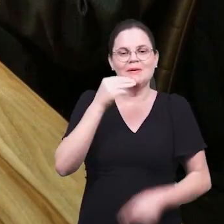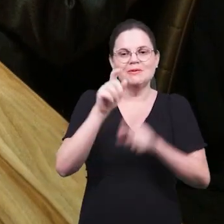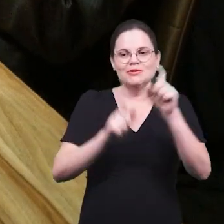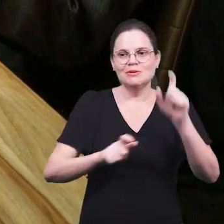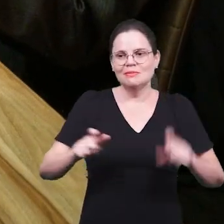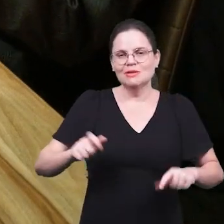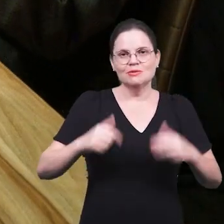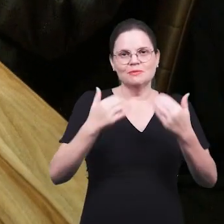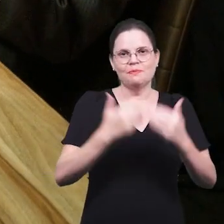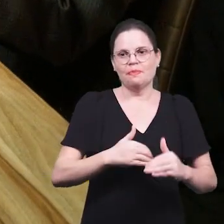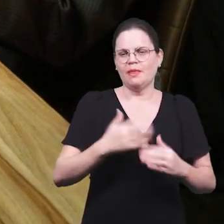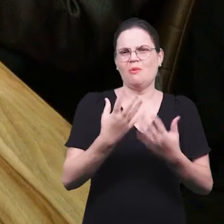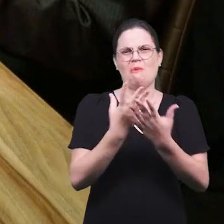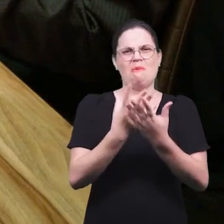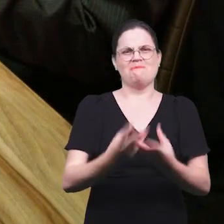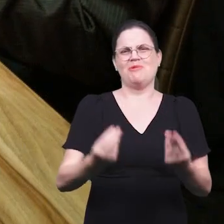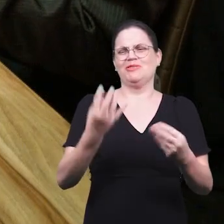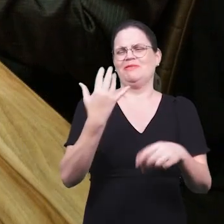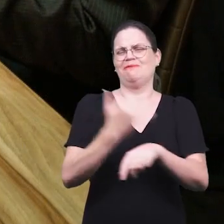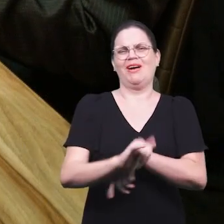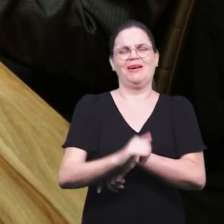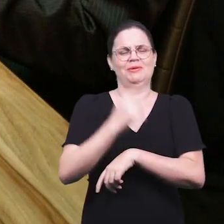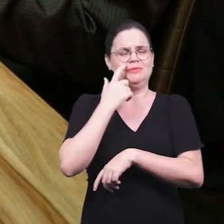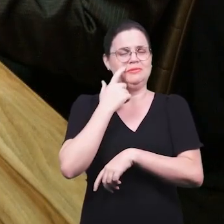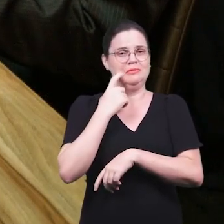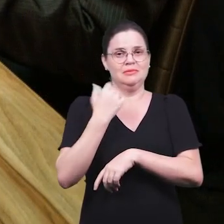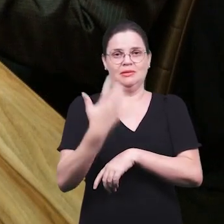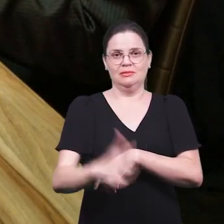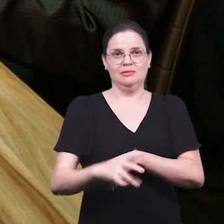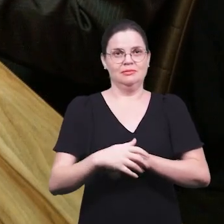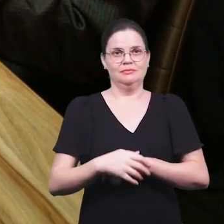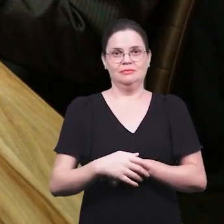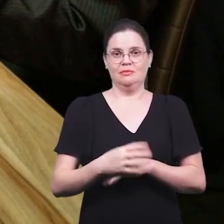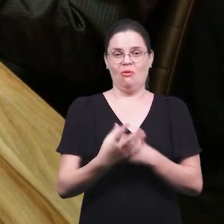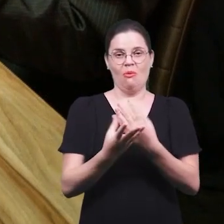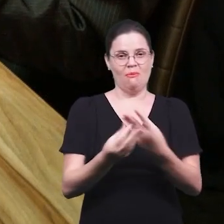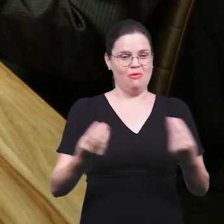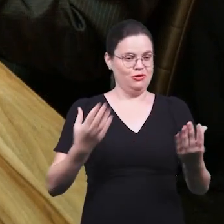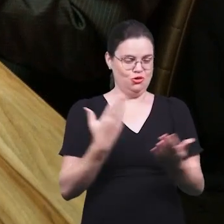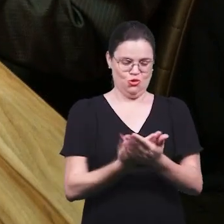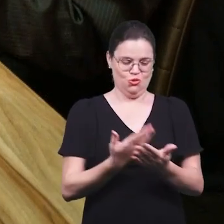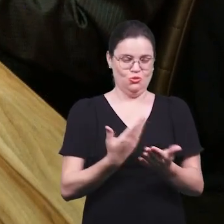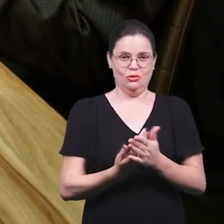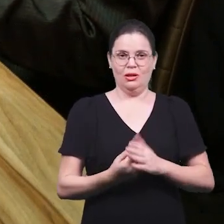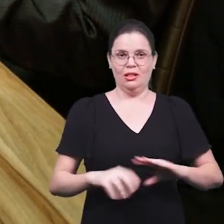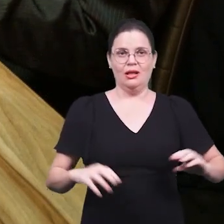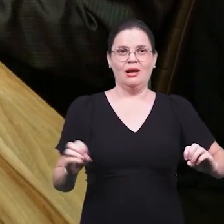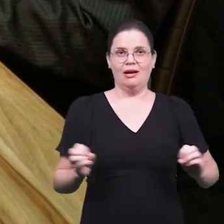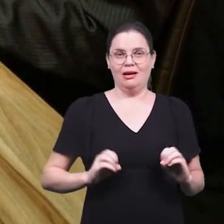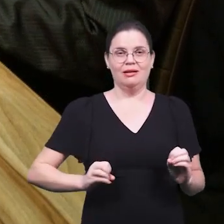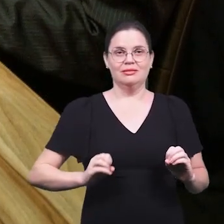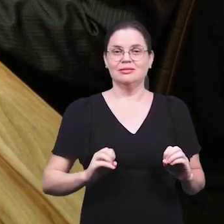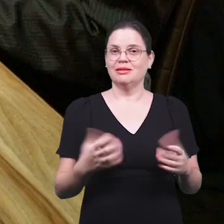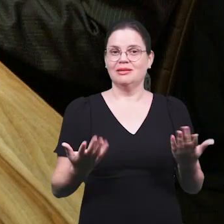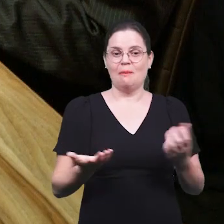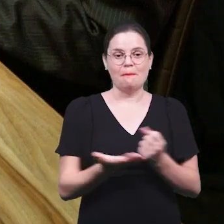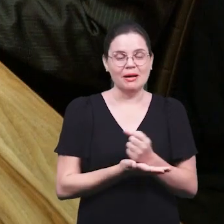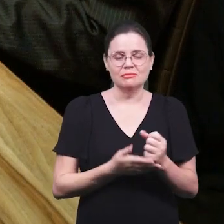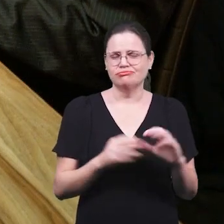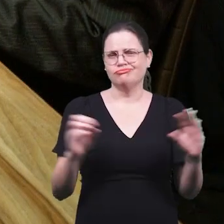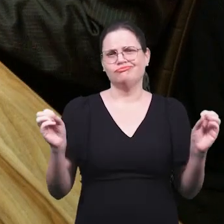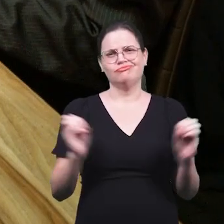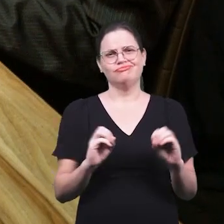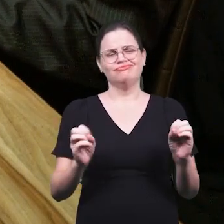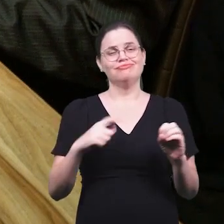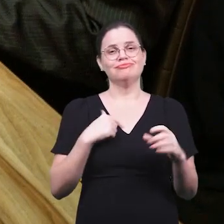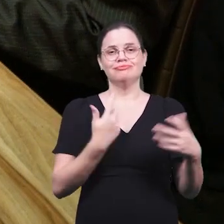né, da concorrência que 1 milhão de né? inscritos no concurso. E muitas vezes as pessoas não vão. Pessoas não vão.